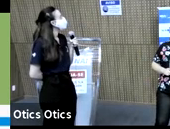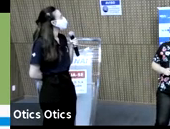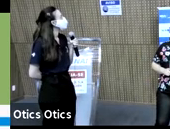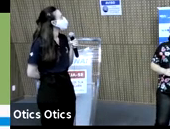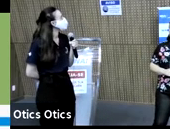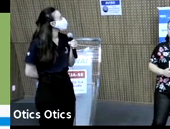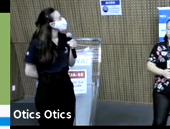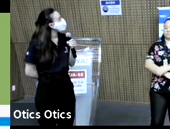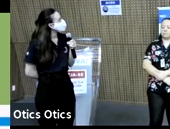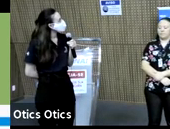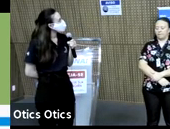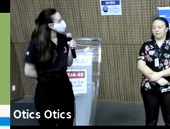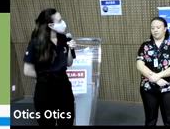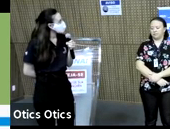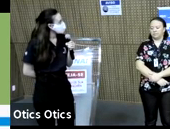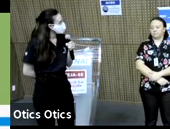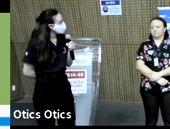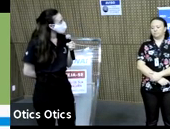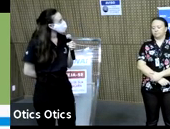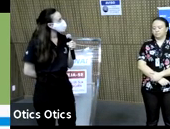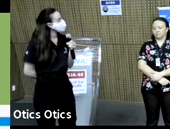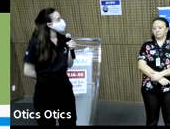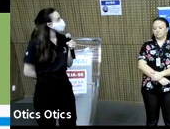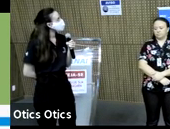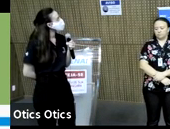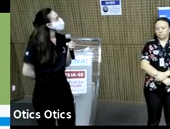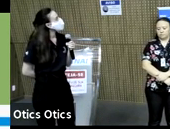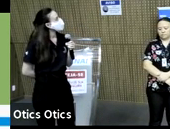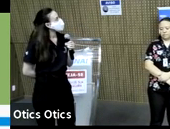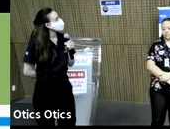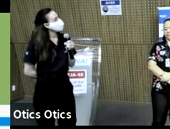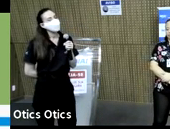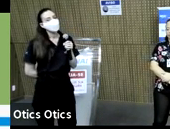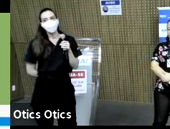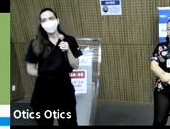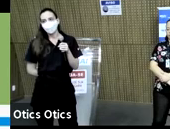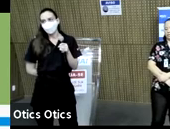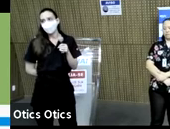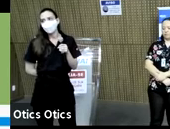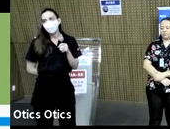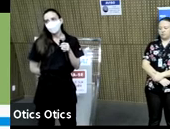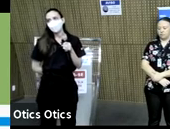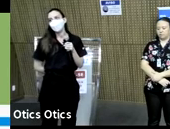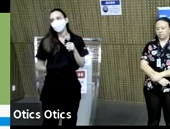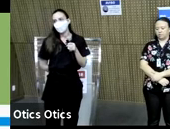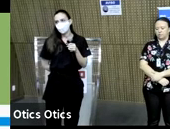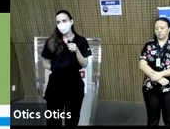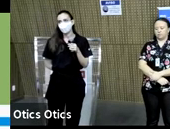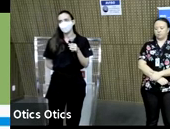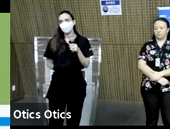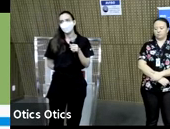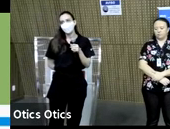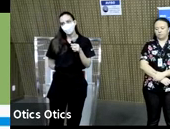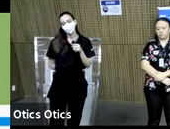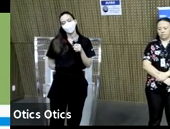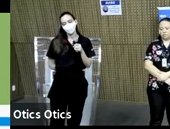Então, em relação à hipertensão e diabetes, como eu falei, por mais que a gente tenha um acompanhamento alto, na hora do registro